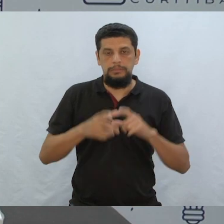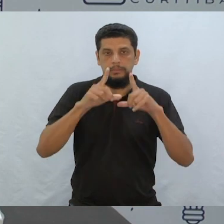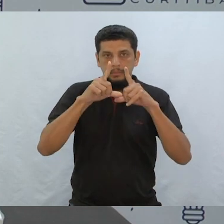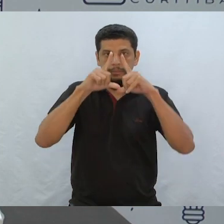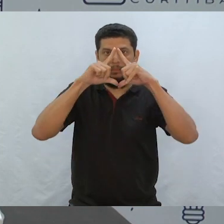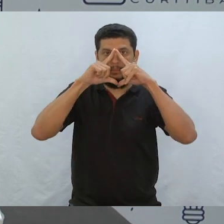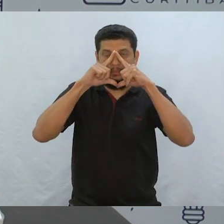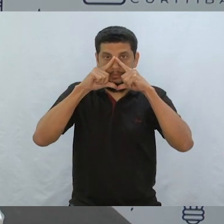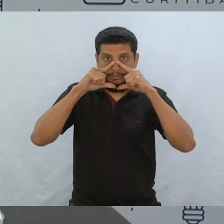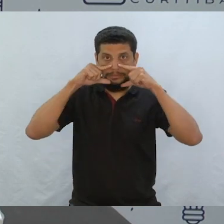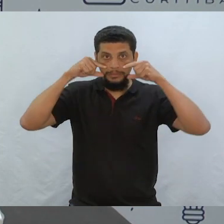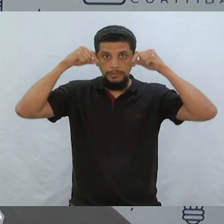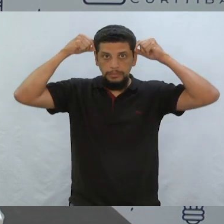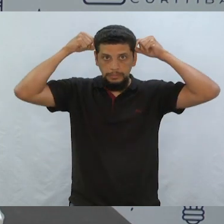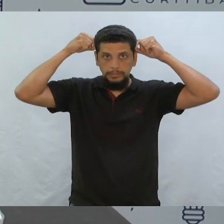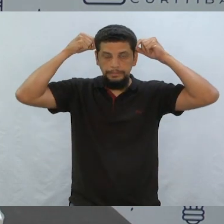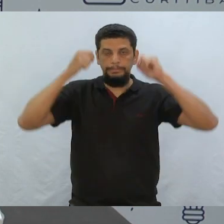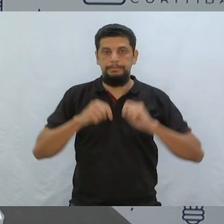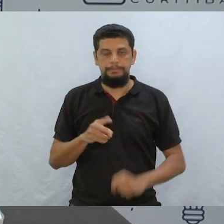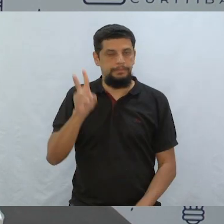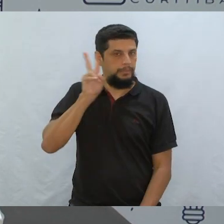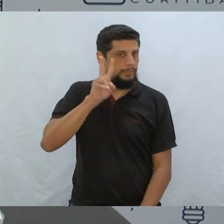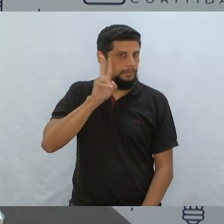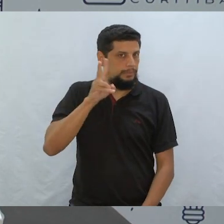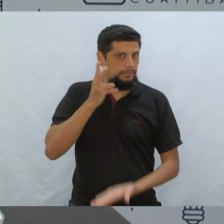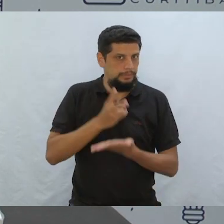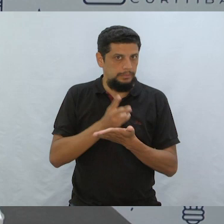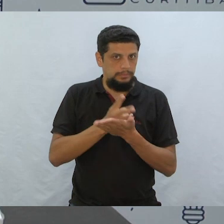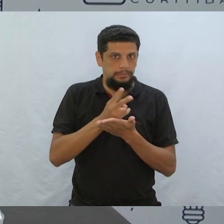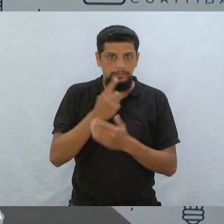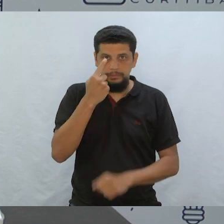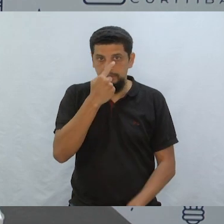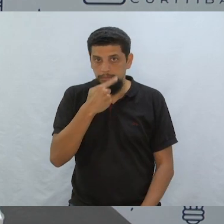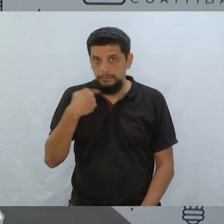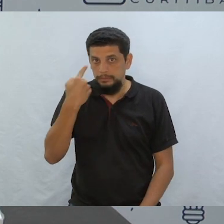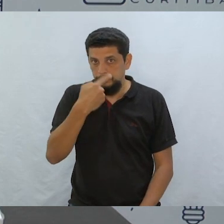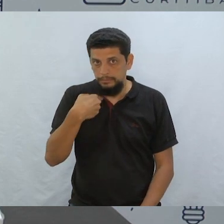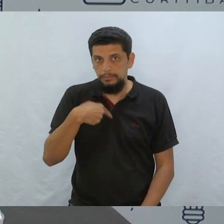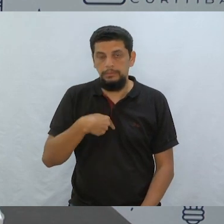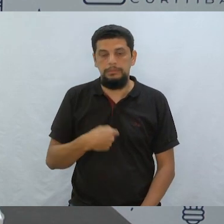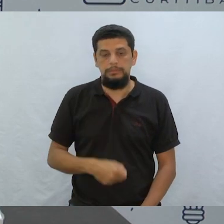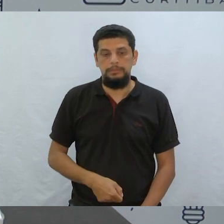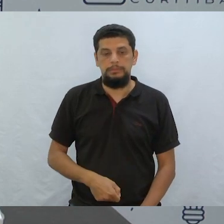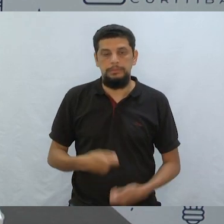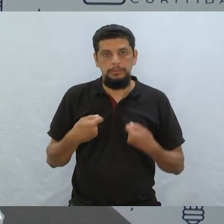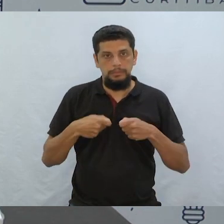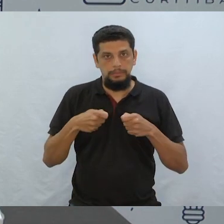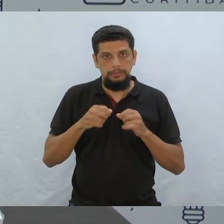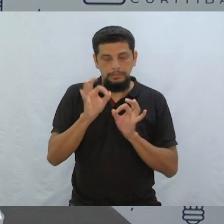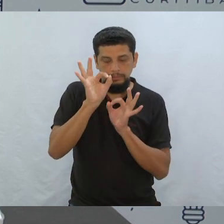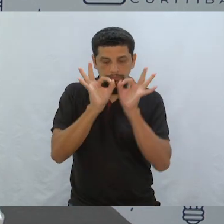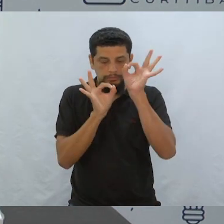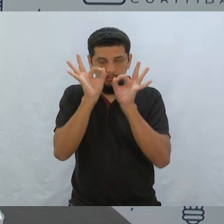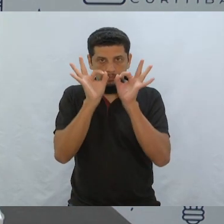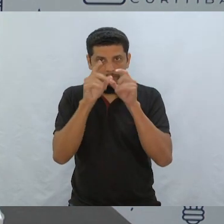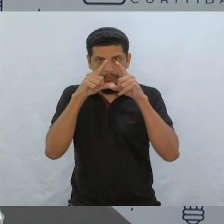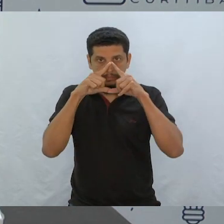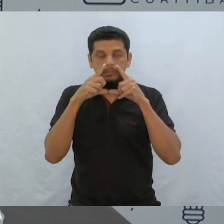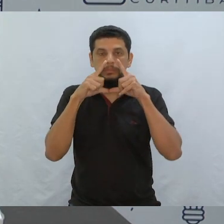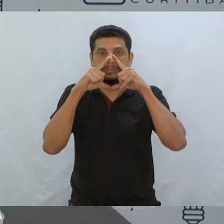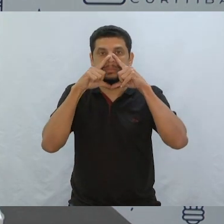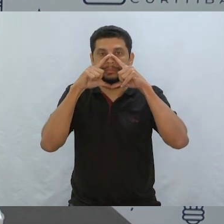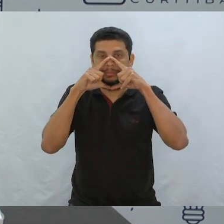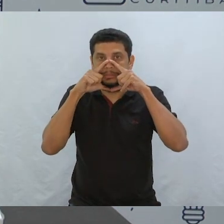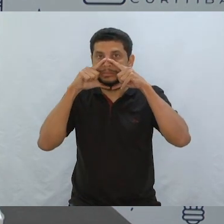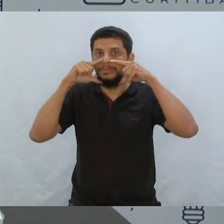E colocar no rosto. Lembrem sempre de cobrir bem o nariz e ela precisa também ficar bem